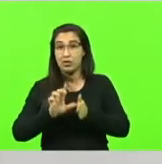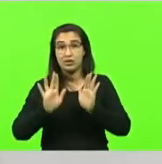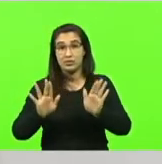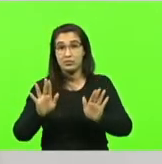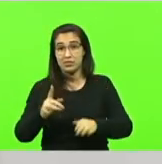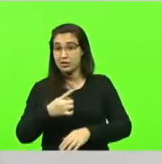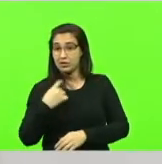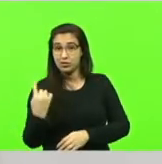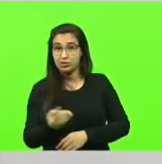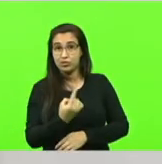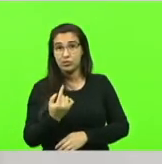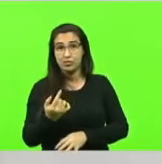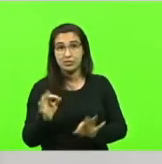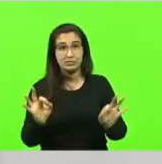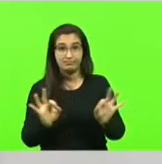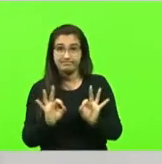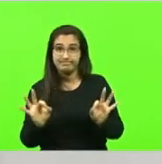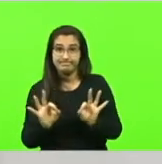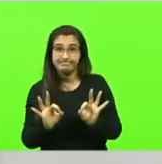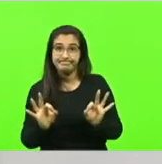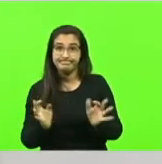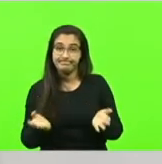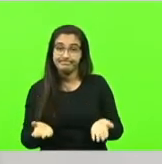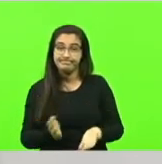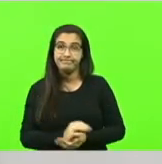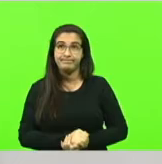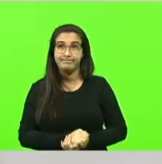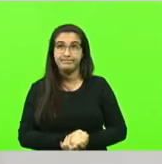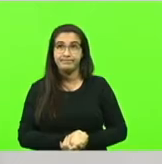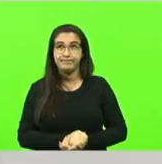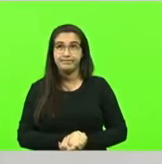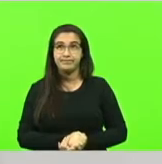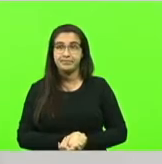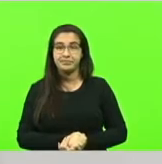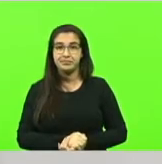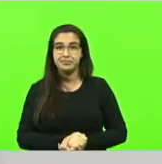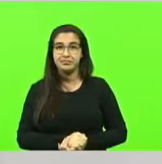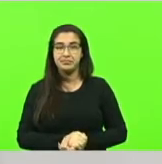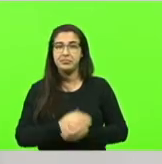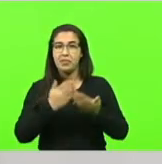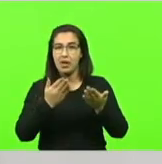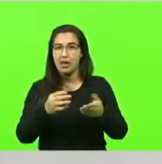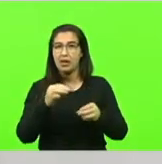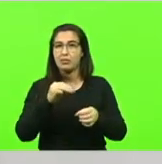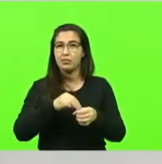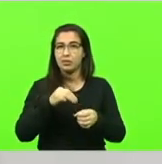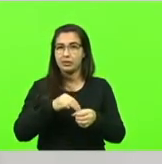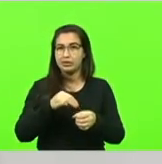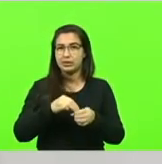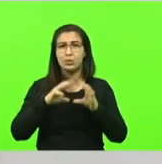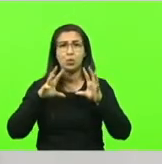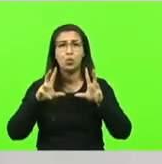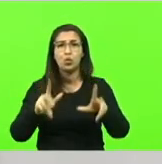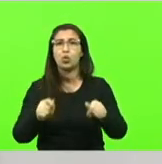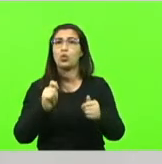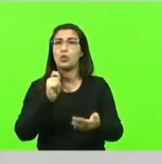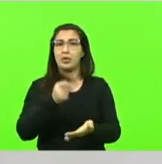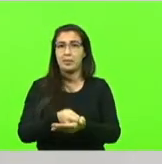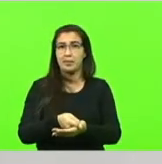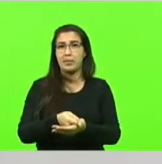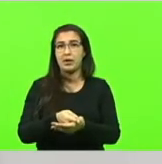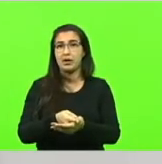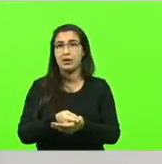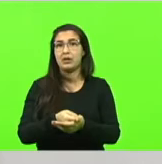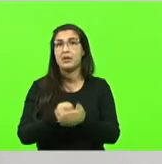nossas emendas, do nosso povo. Lá em São Joaquim, foram todas pagas as emendas, menos do